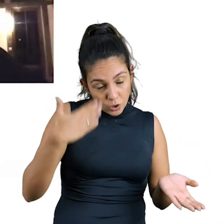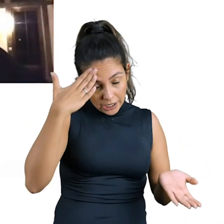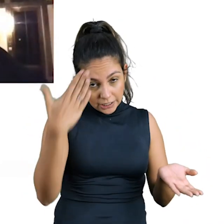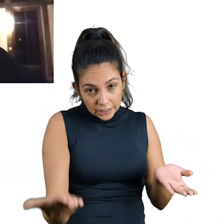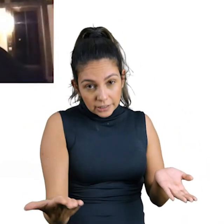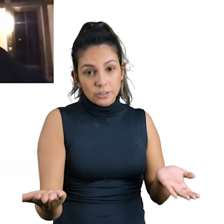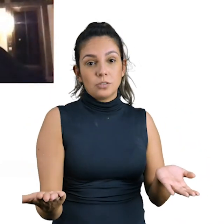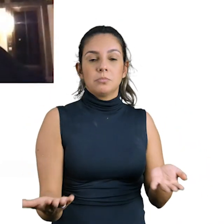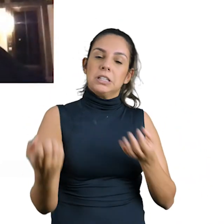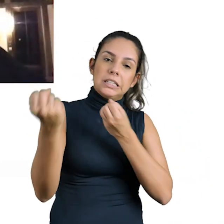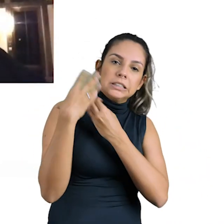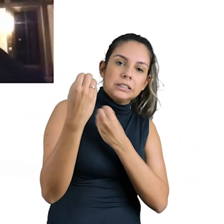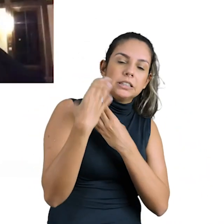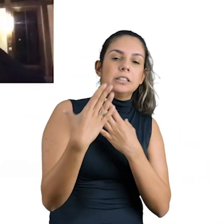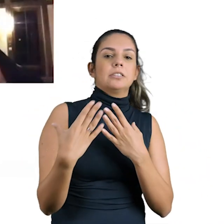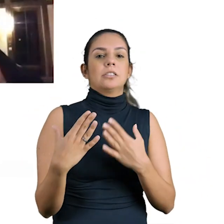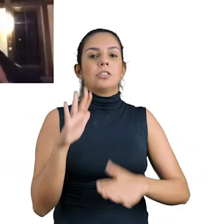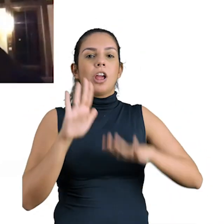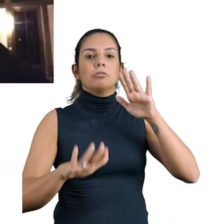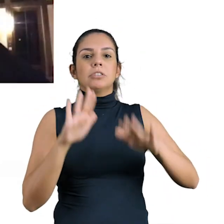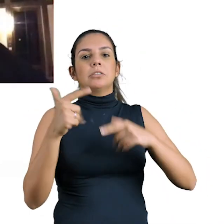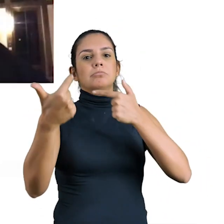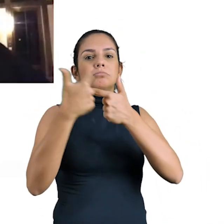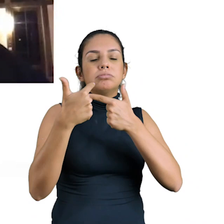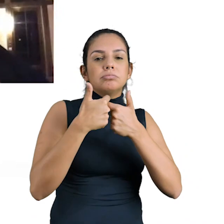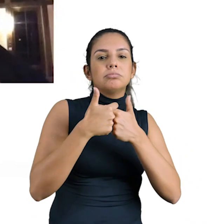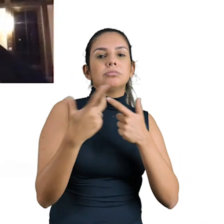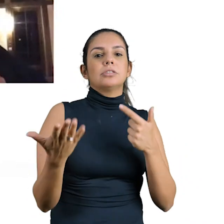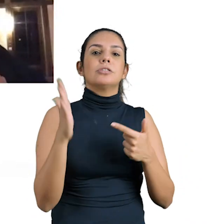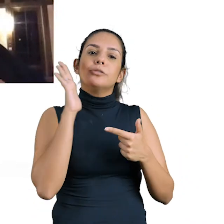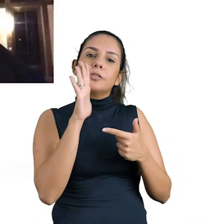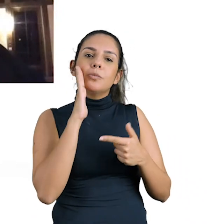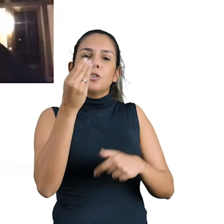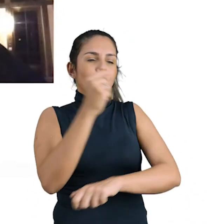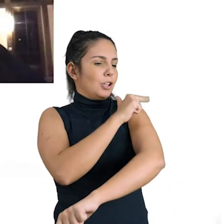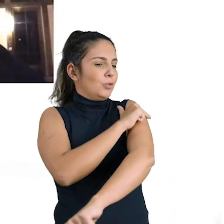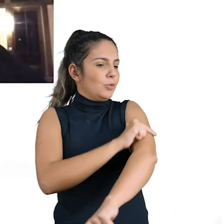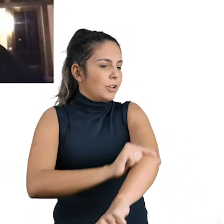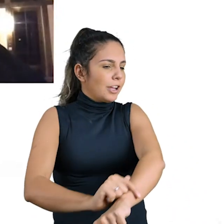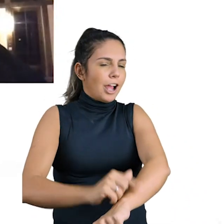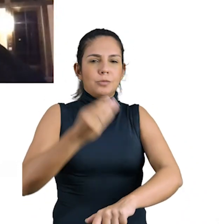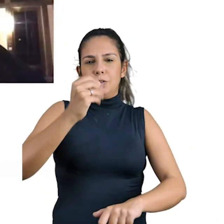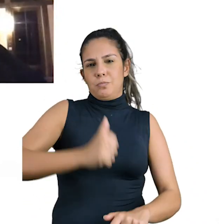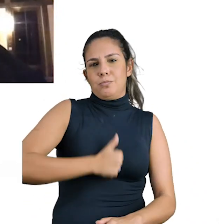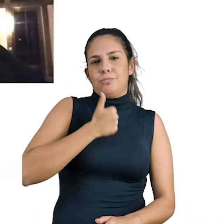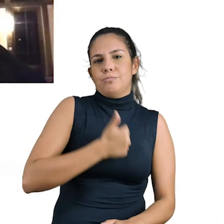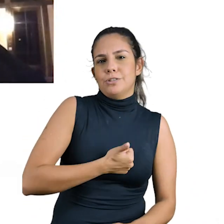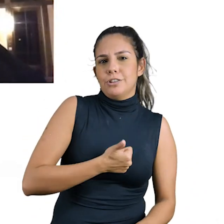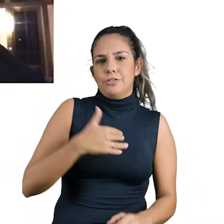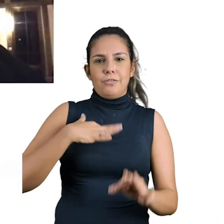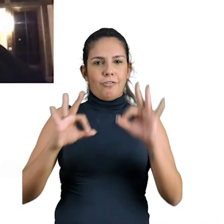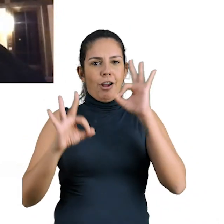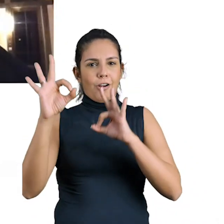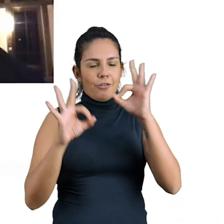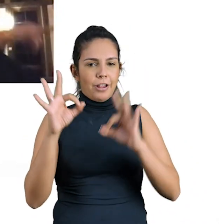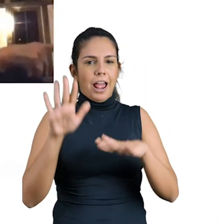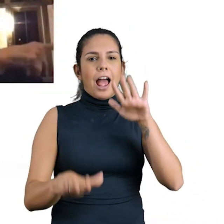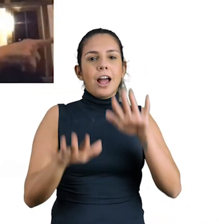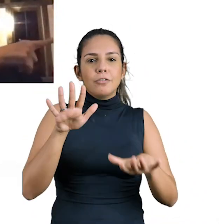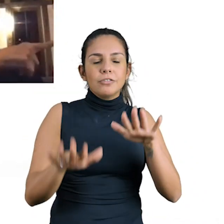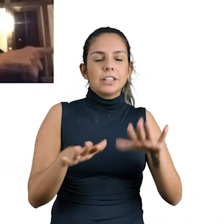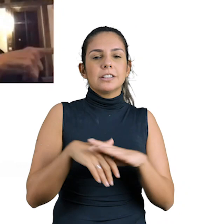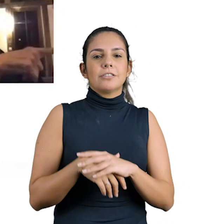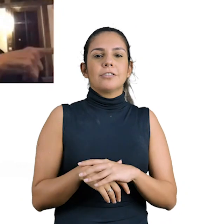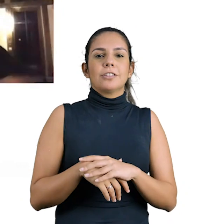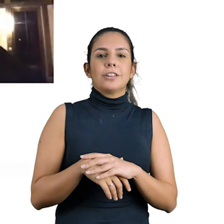agradeço hoje, porque me ensinam, às vezes corrigem, mas de um jeito super educado e positivo, e eu vou lá e